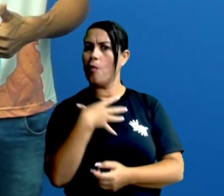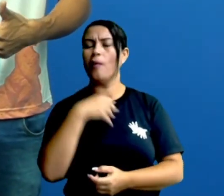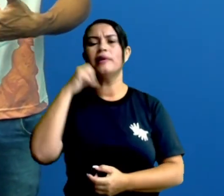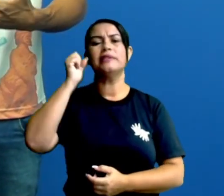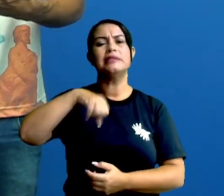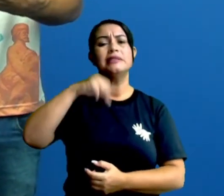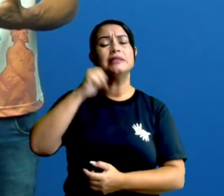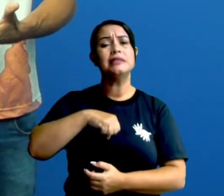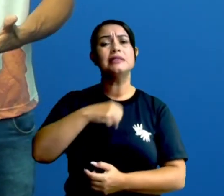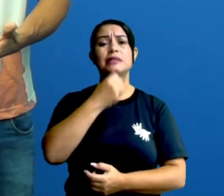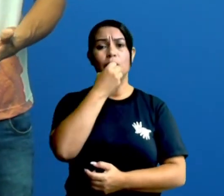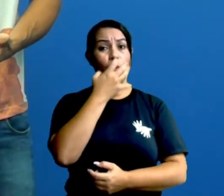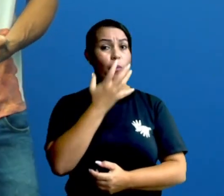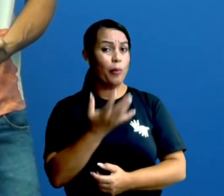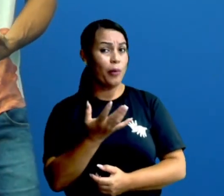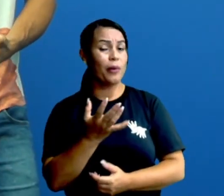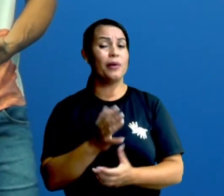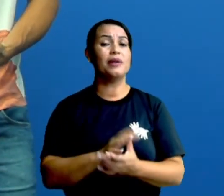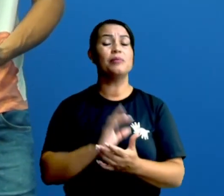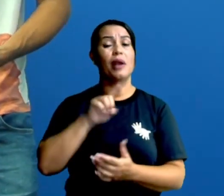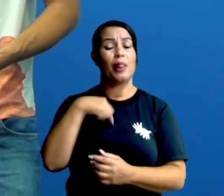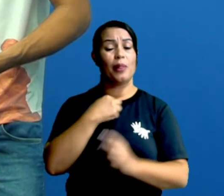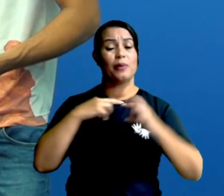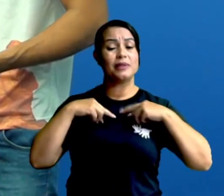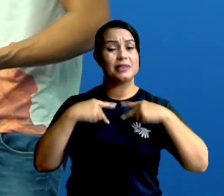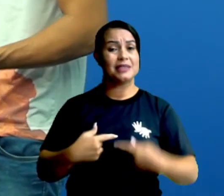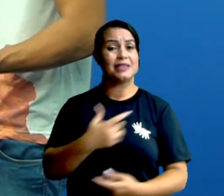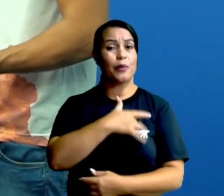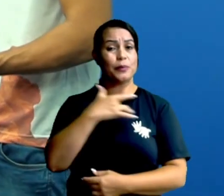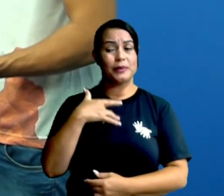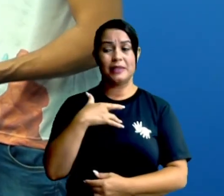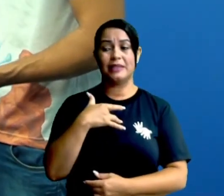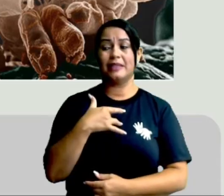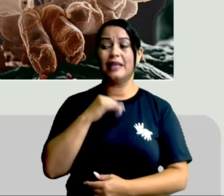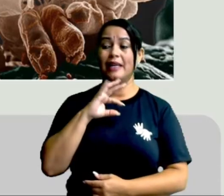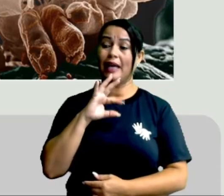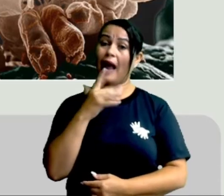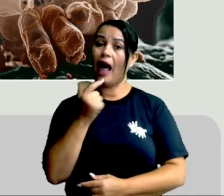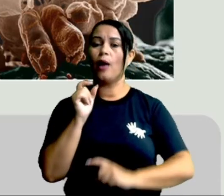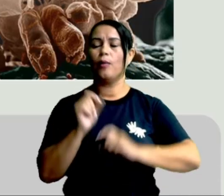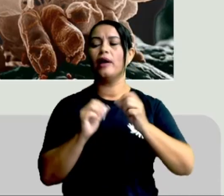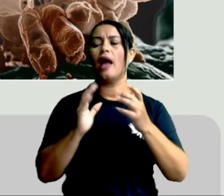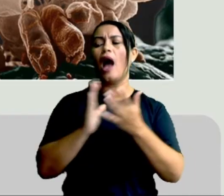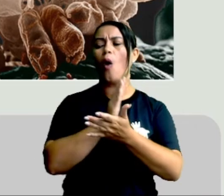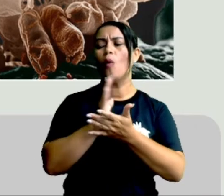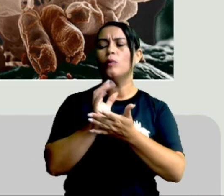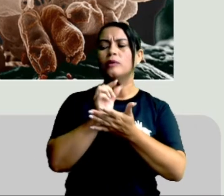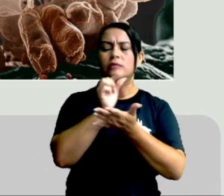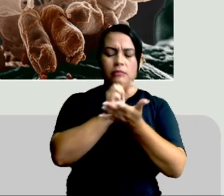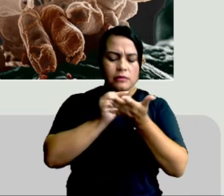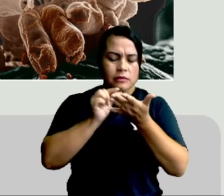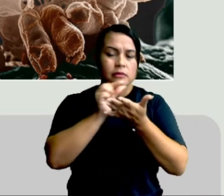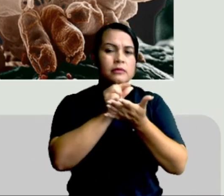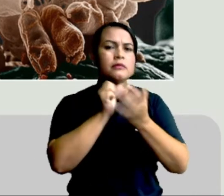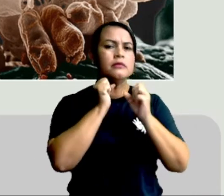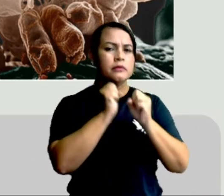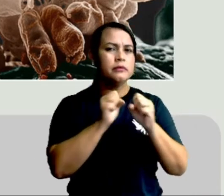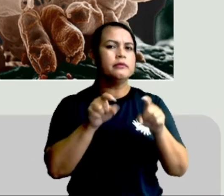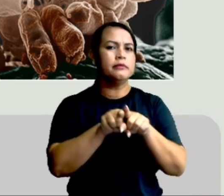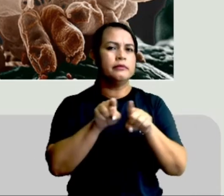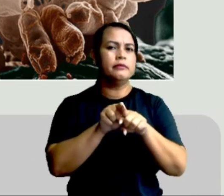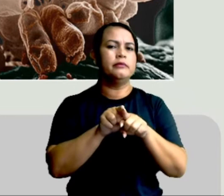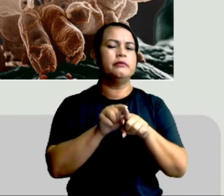benéficos, eles fazem bem, tá certo, à nossa saúde. Obviamente, alguns desses micro-organismos eles podem